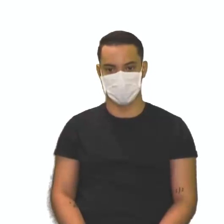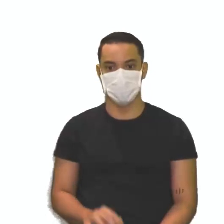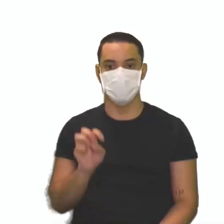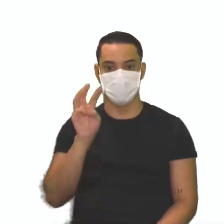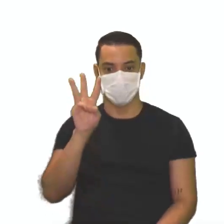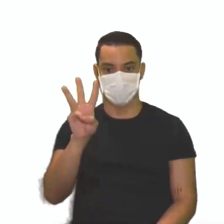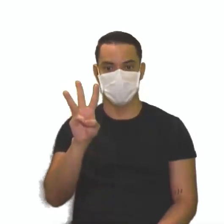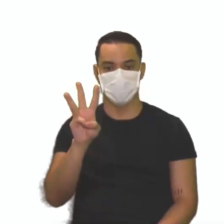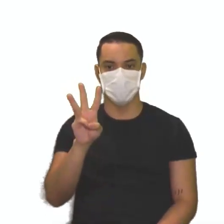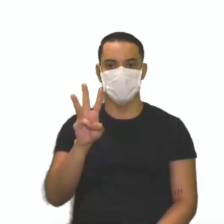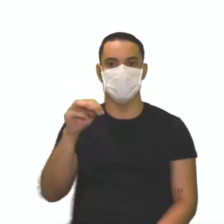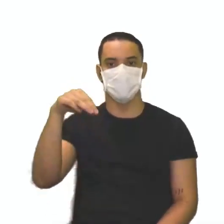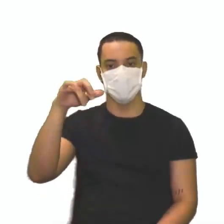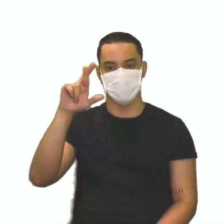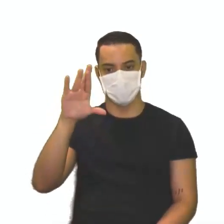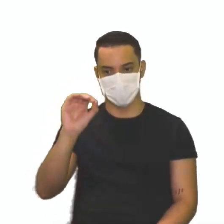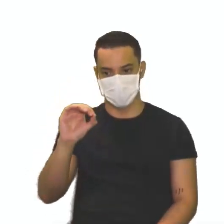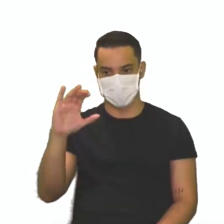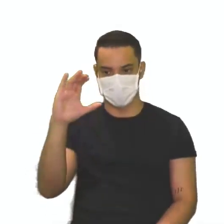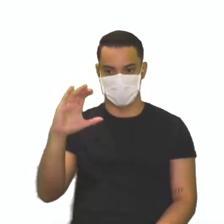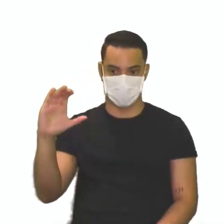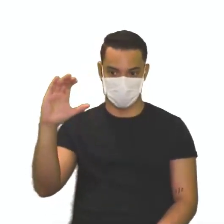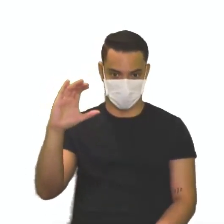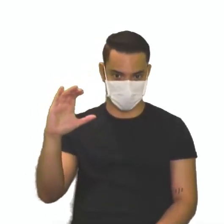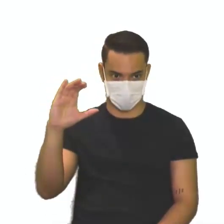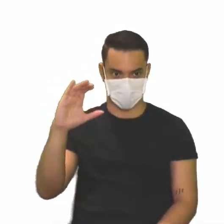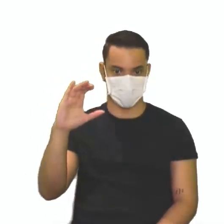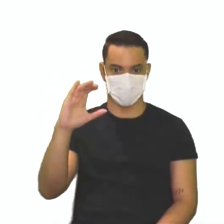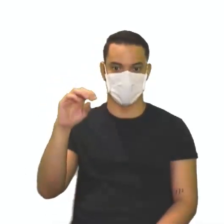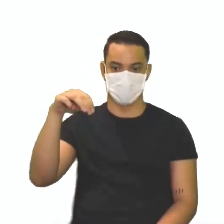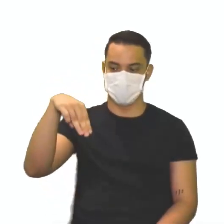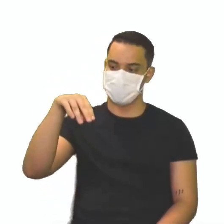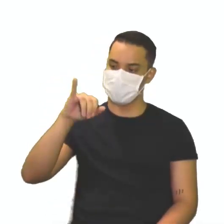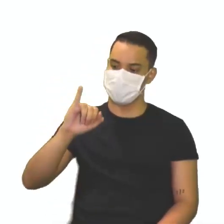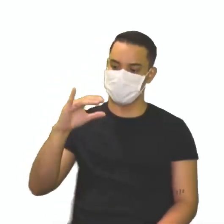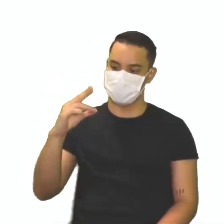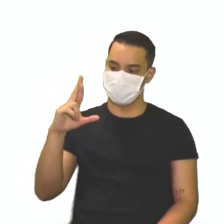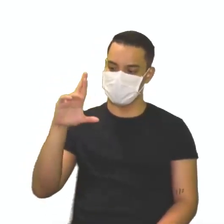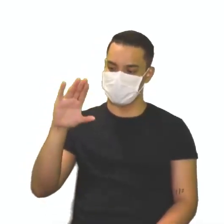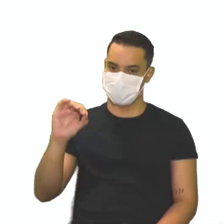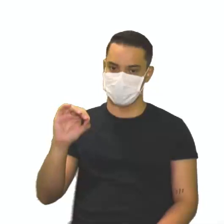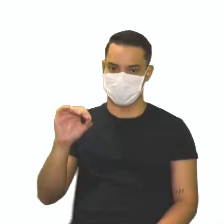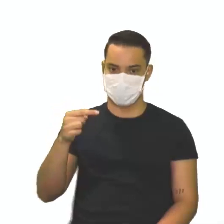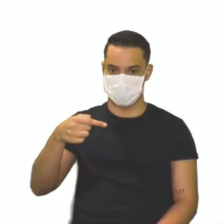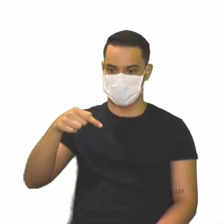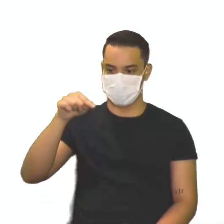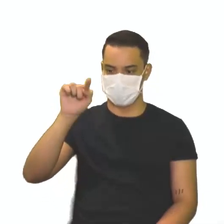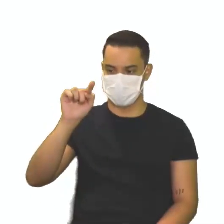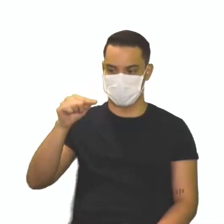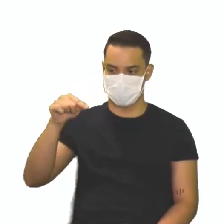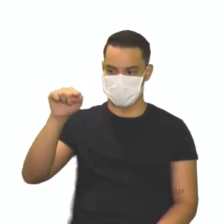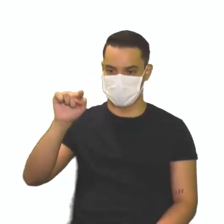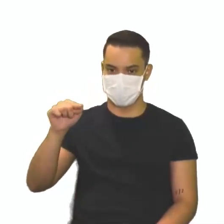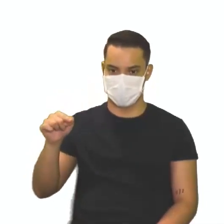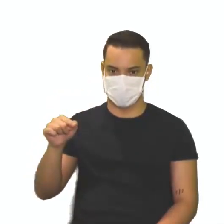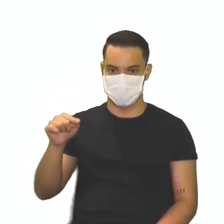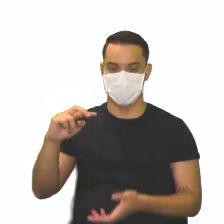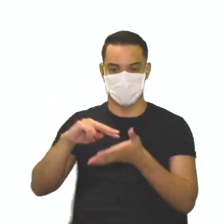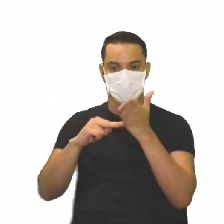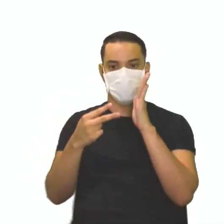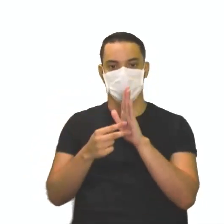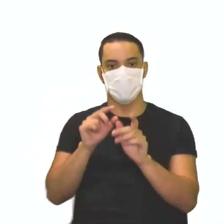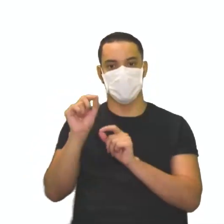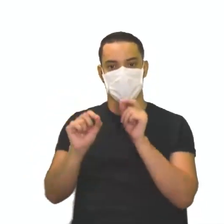3 microcoulomb. Galerinha, o micro, ele é um prefixo para